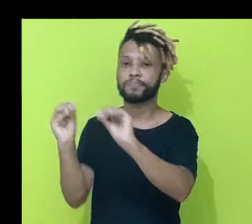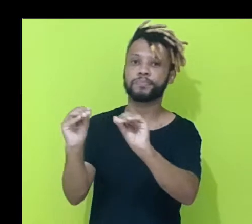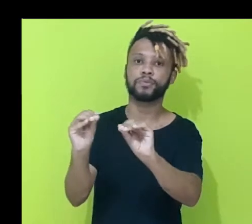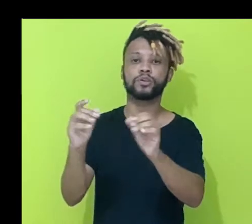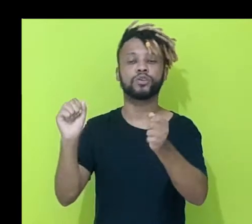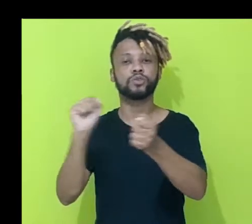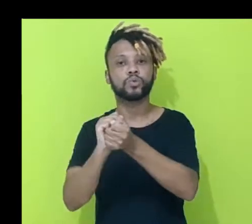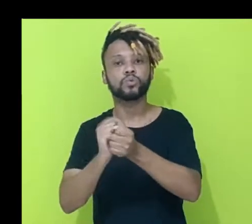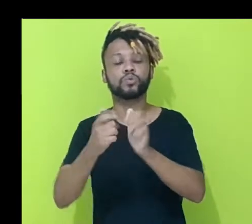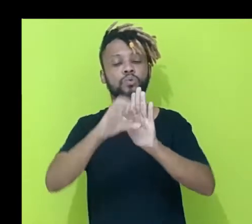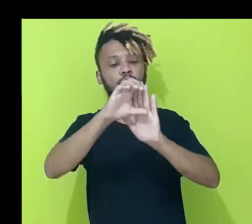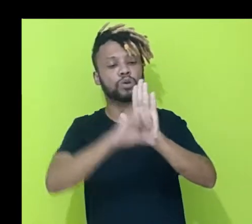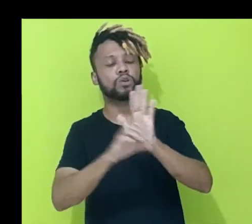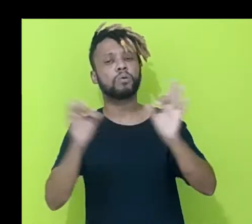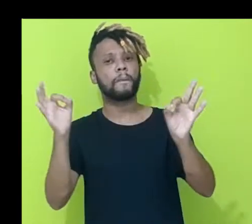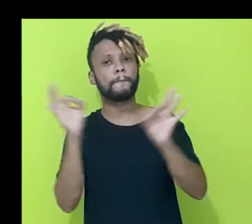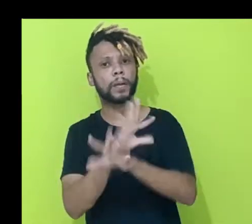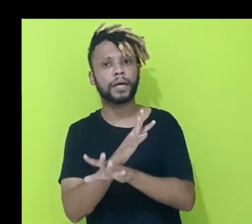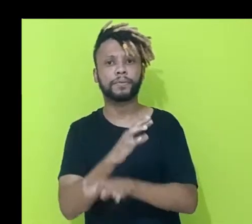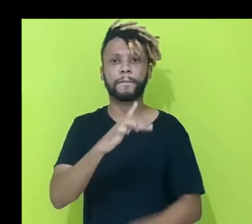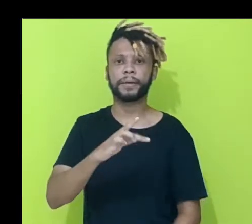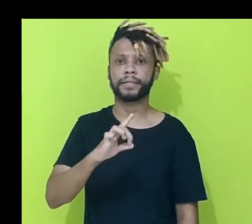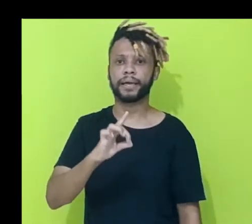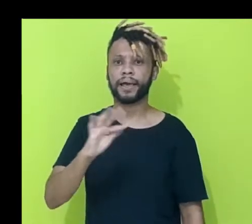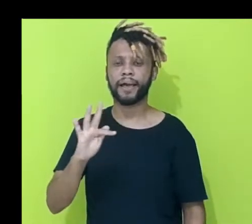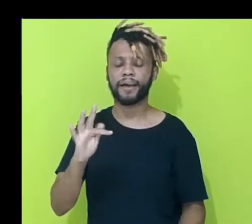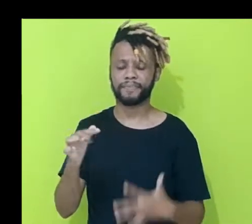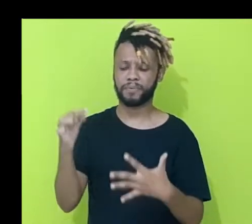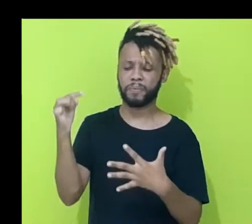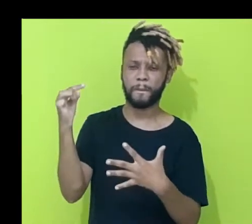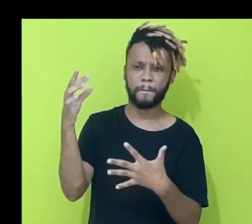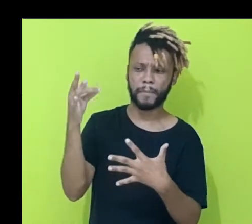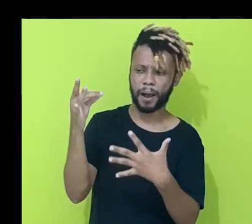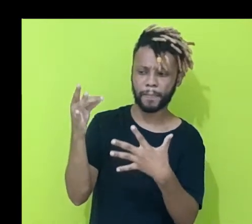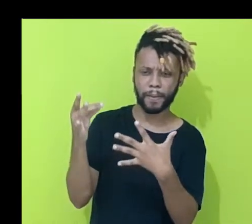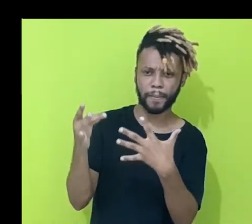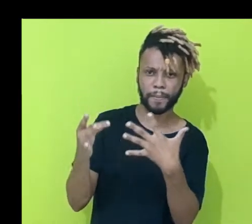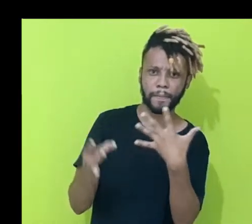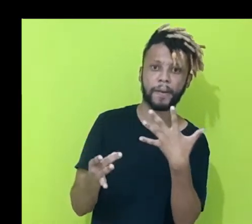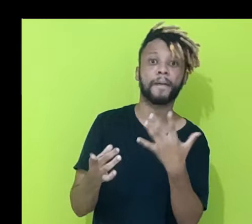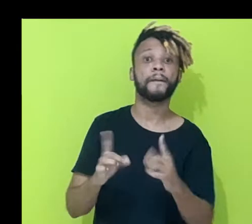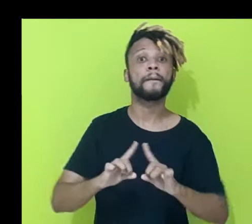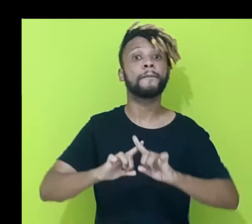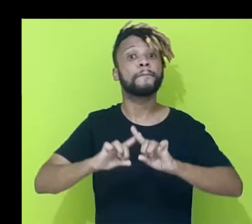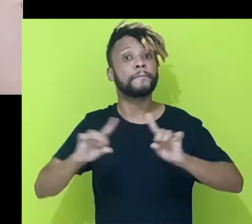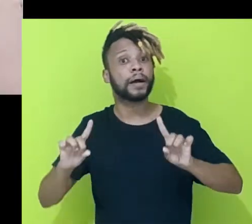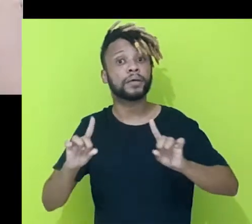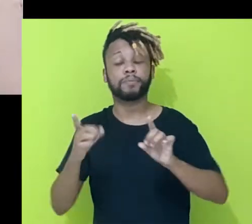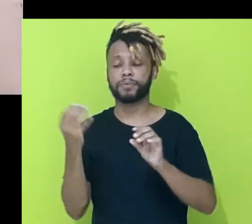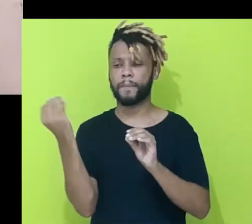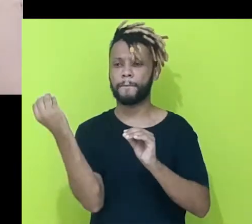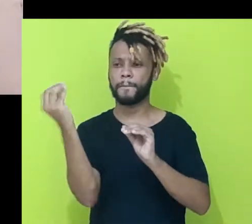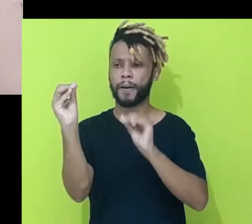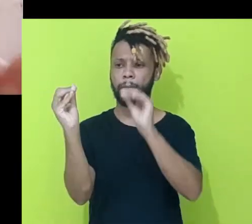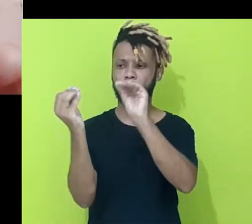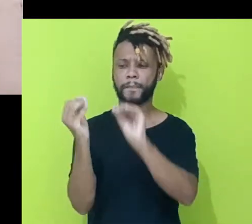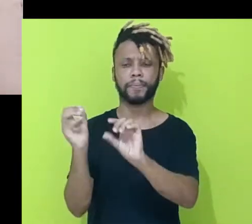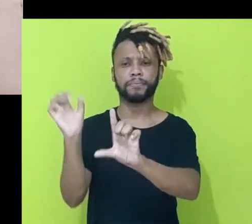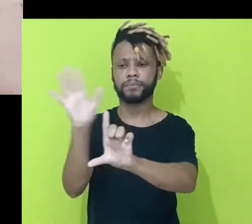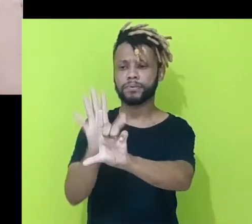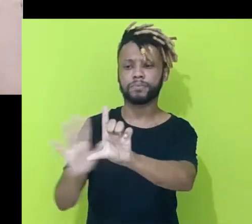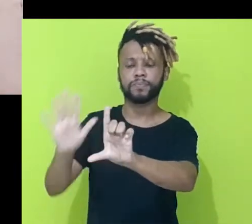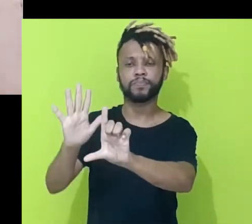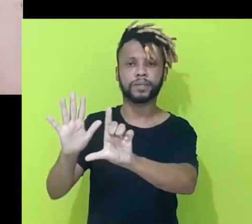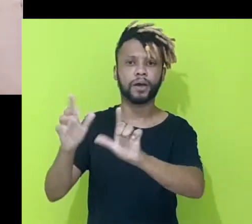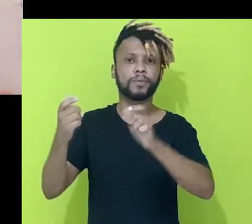anexar depois com um currículo completo de cada uma delas num PDF enorme com várias páginas. Mas para preenchimento no campo